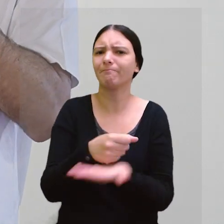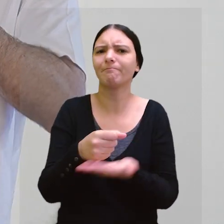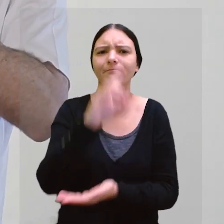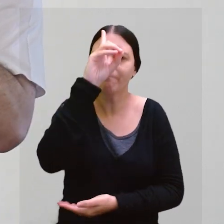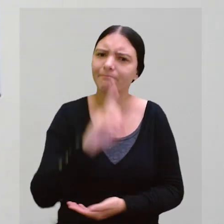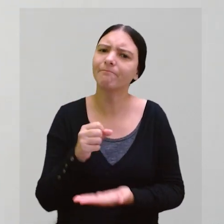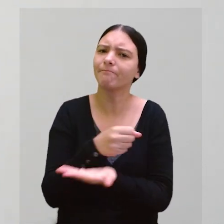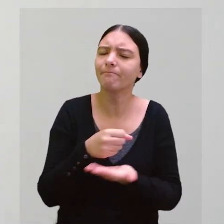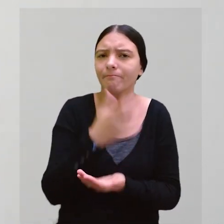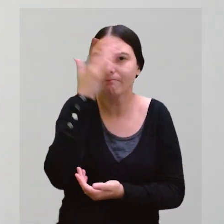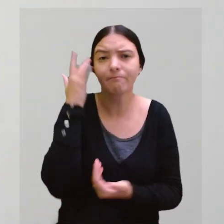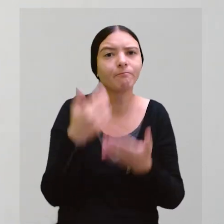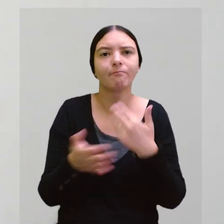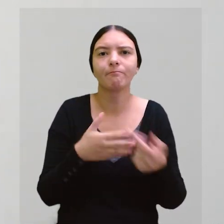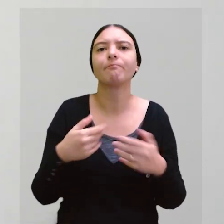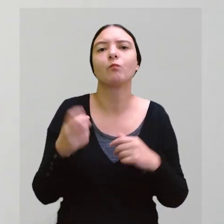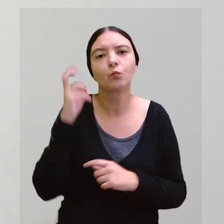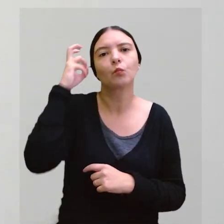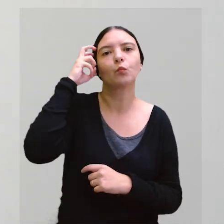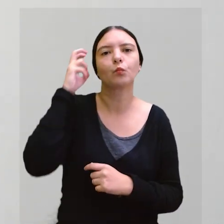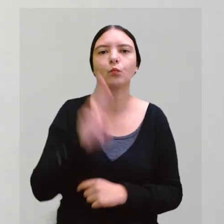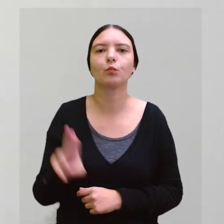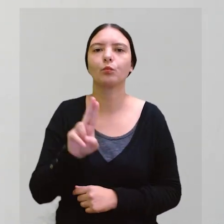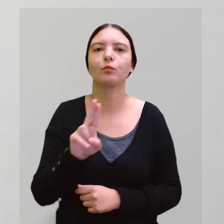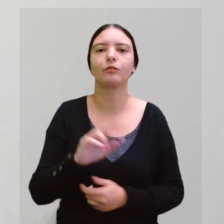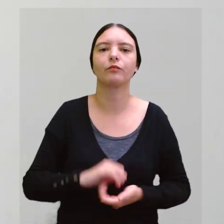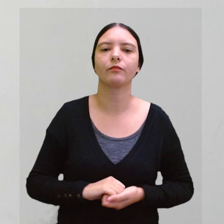direito básico de qualquer pessoa, consumir cultura, né?